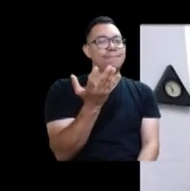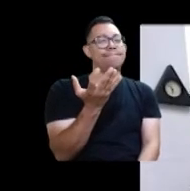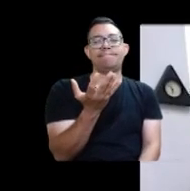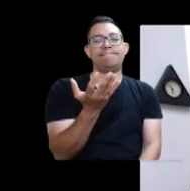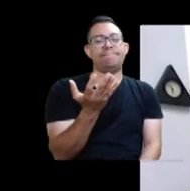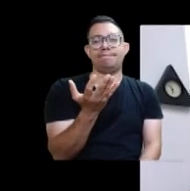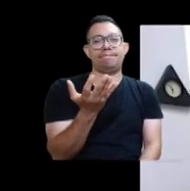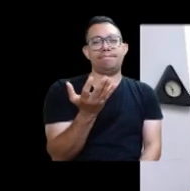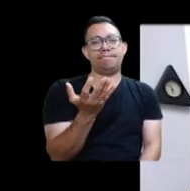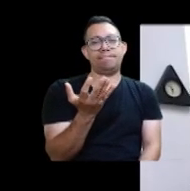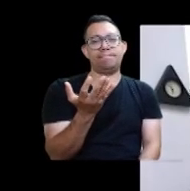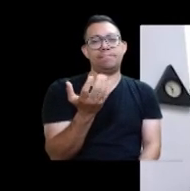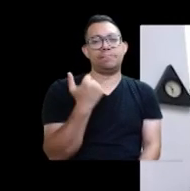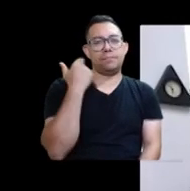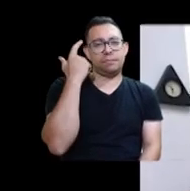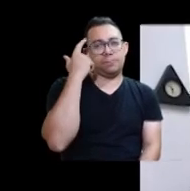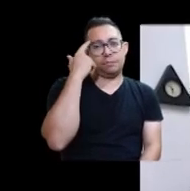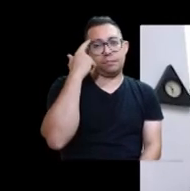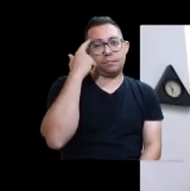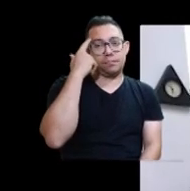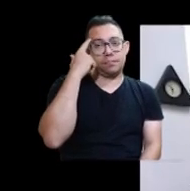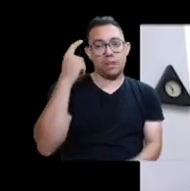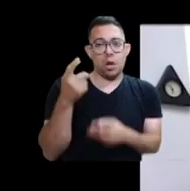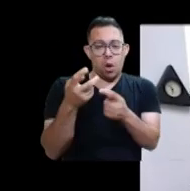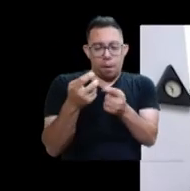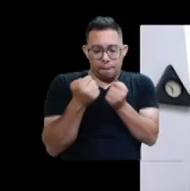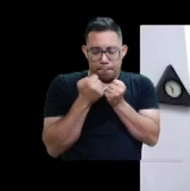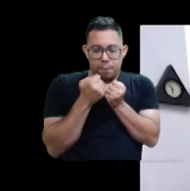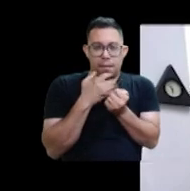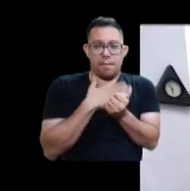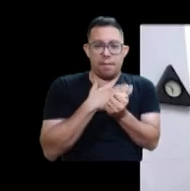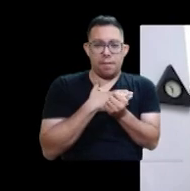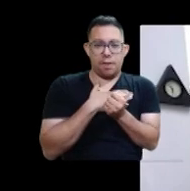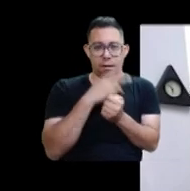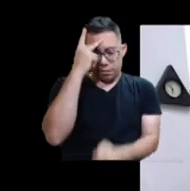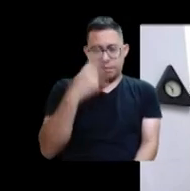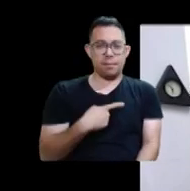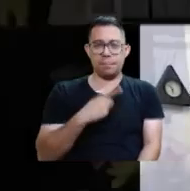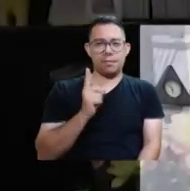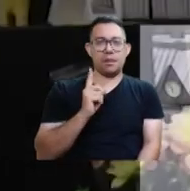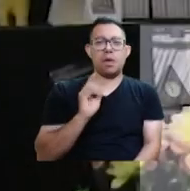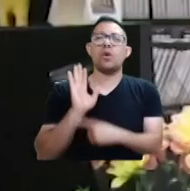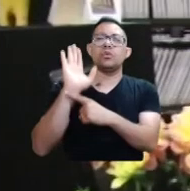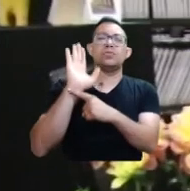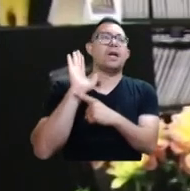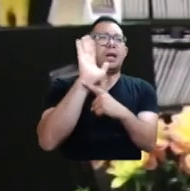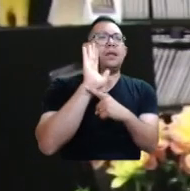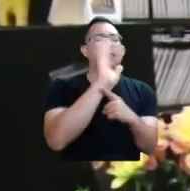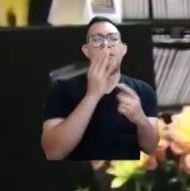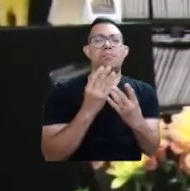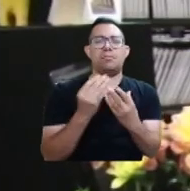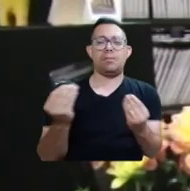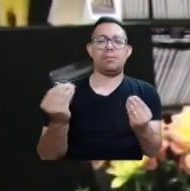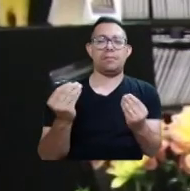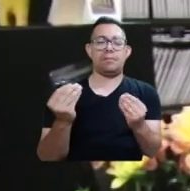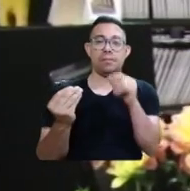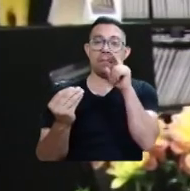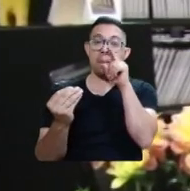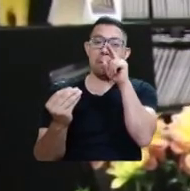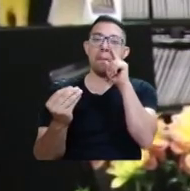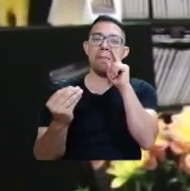você ficou super bem. Não, porque eu poderia ter segurado só para mim, né? Mas eu ajudei